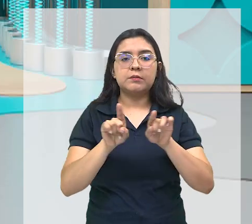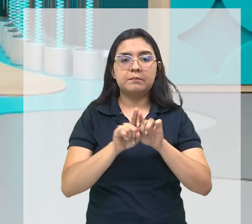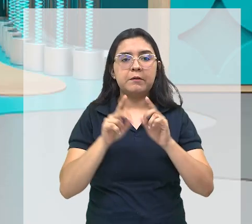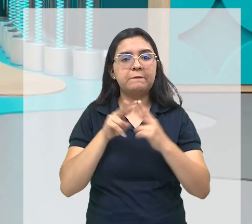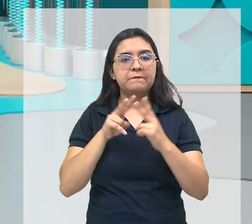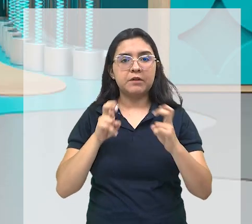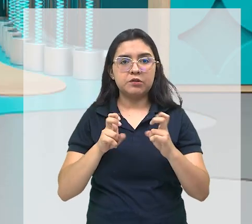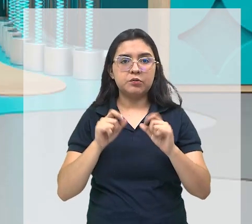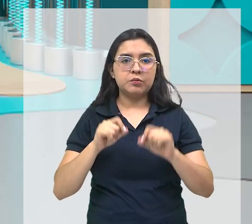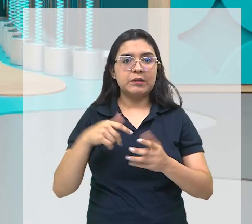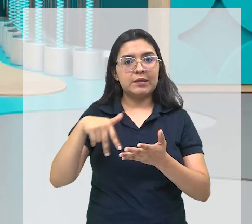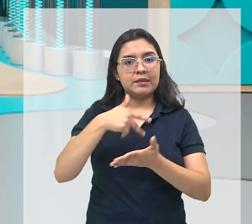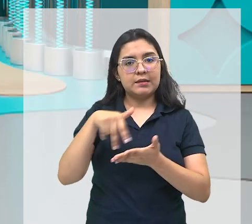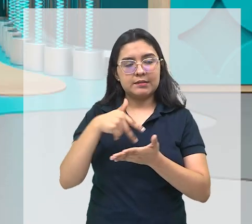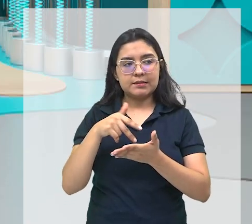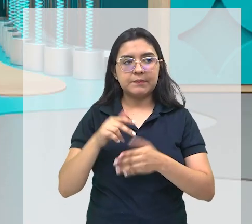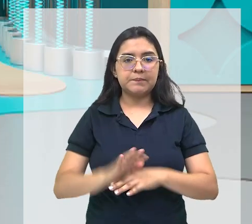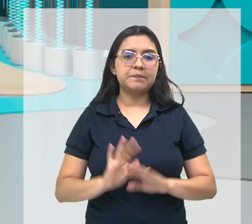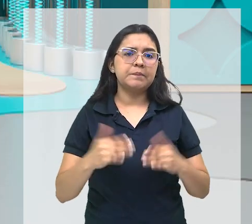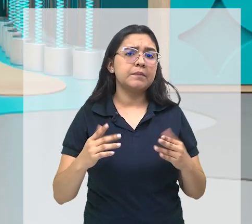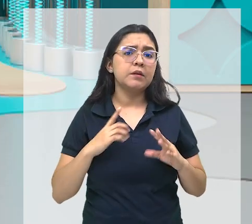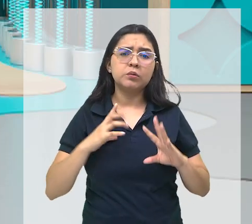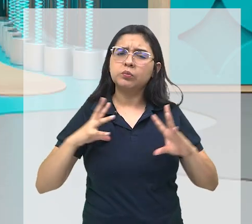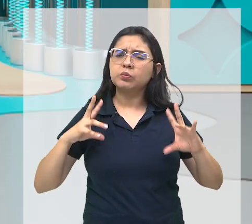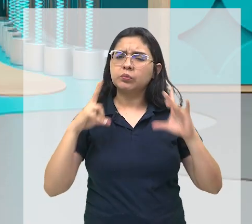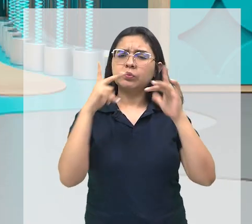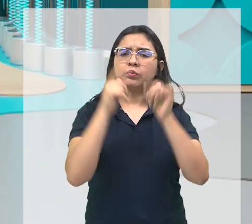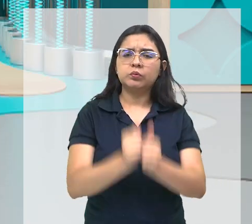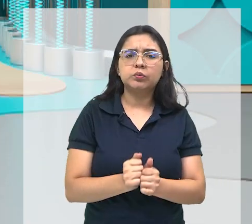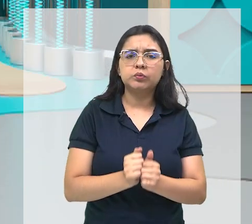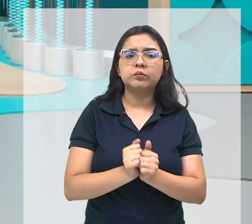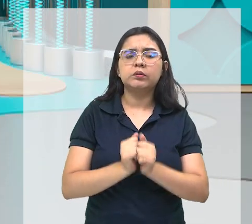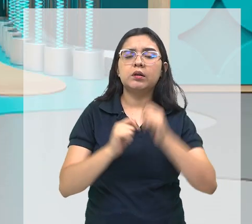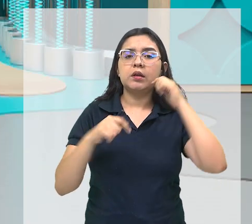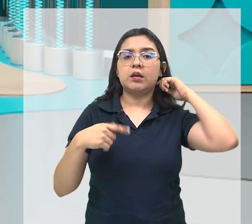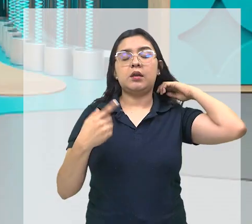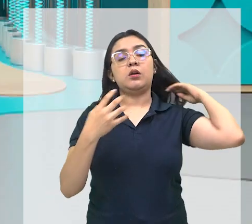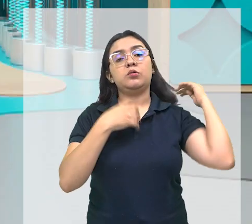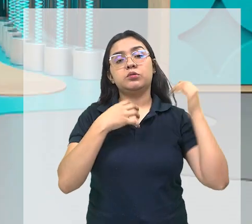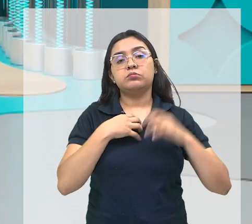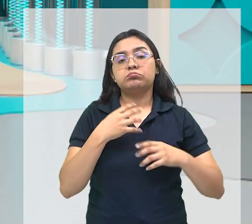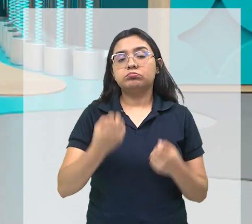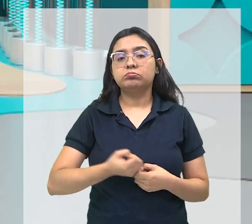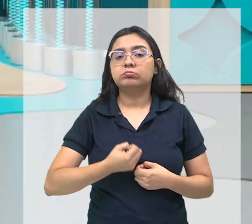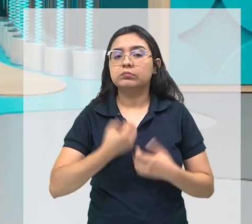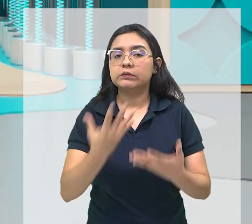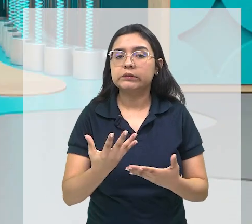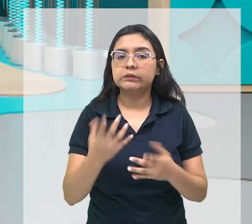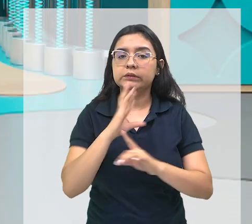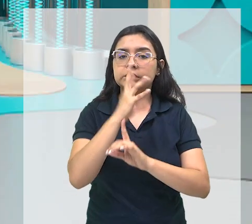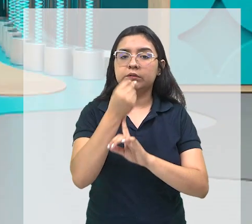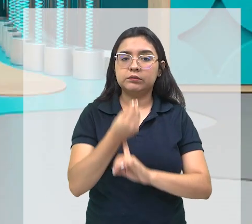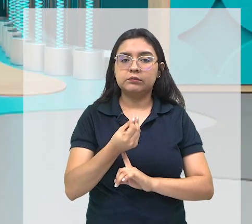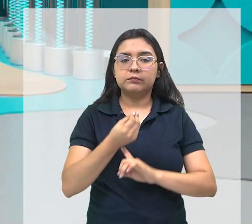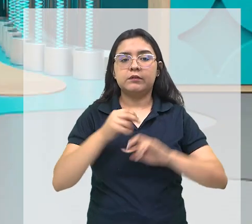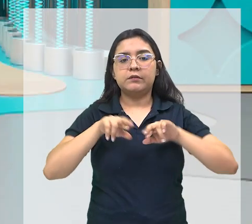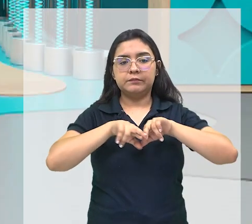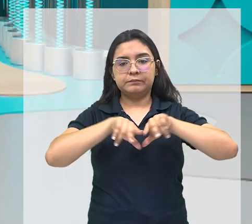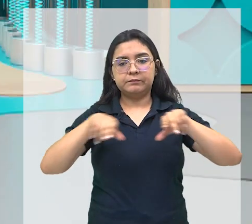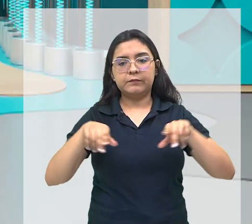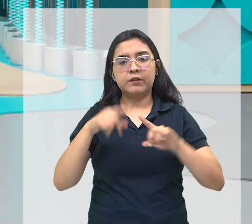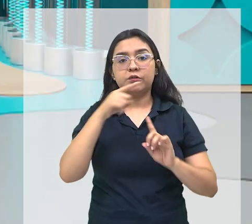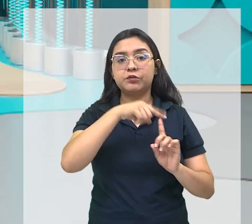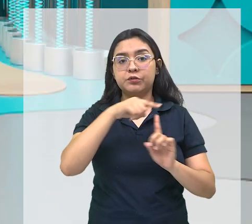videodança. Bom, a dança é tudo isso, né? É uma forma de expressão artística que abrange uma ampla gama